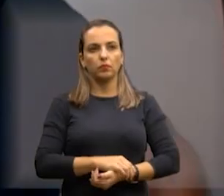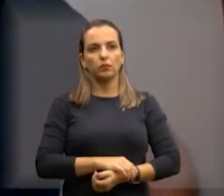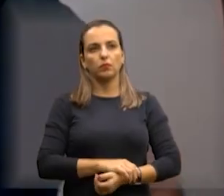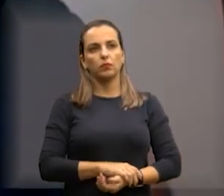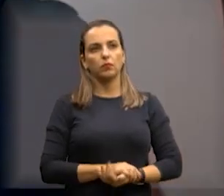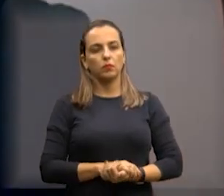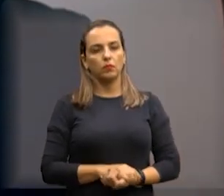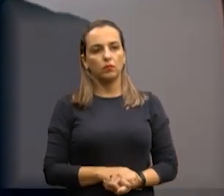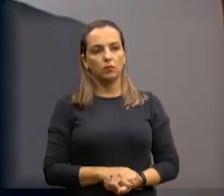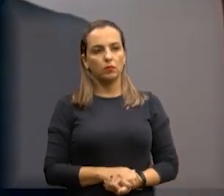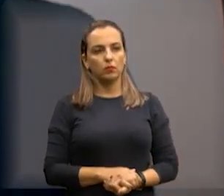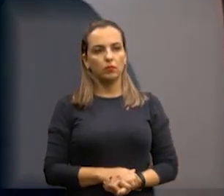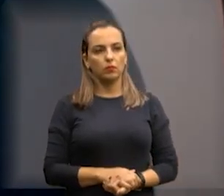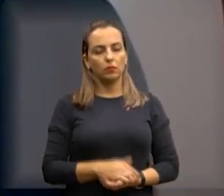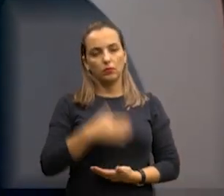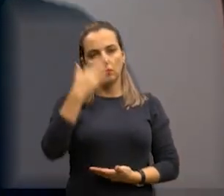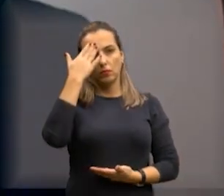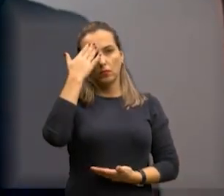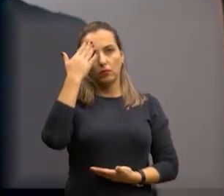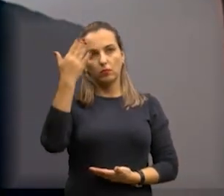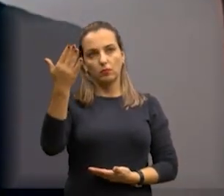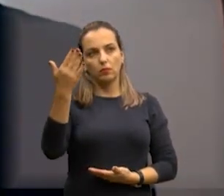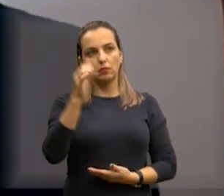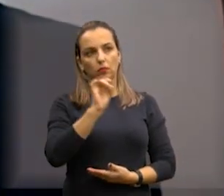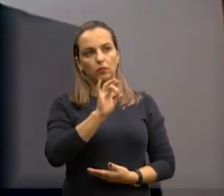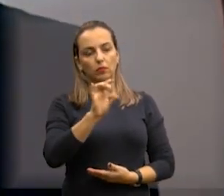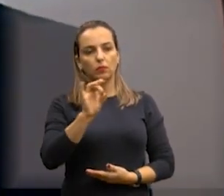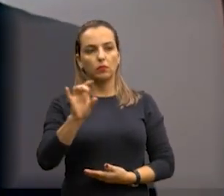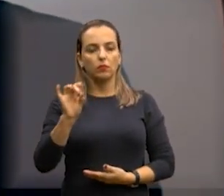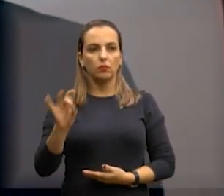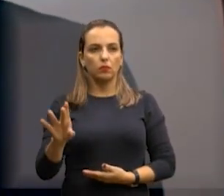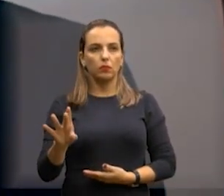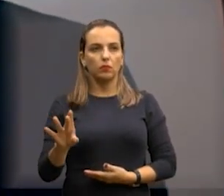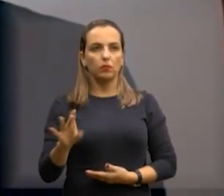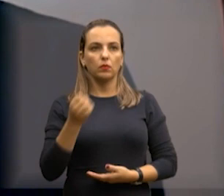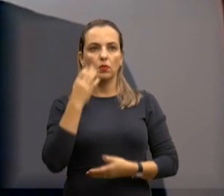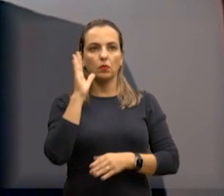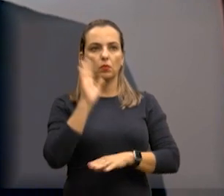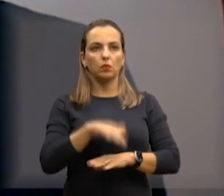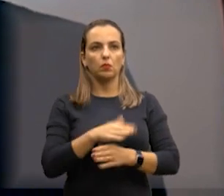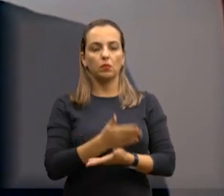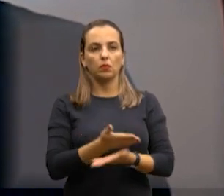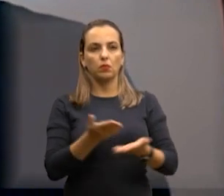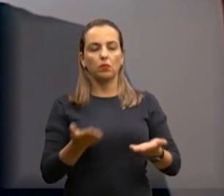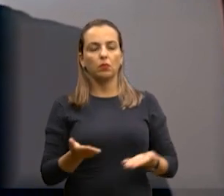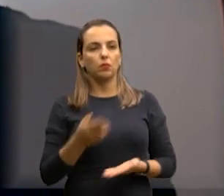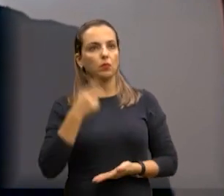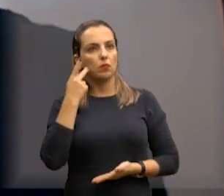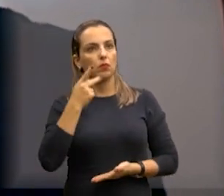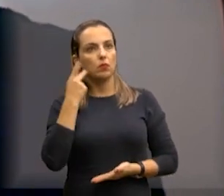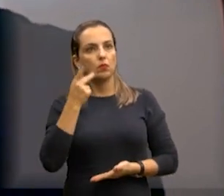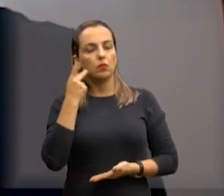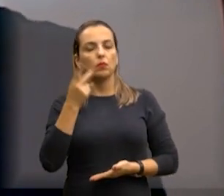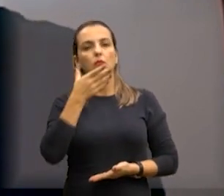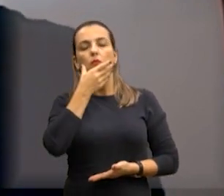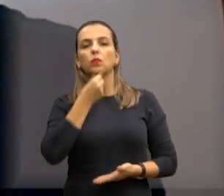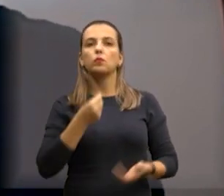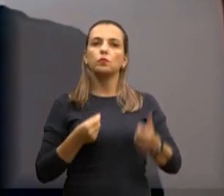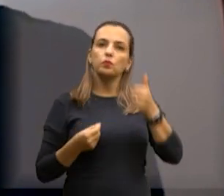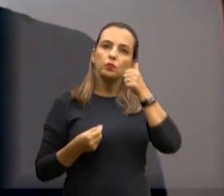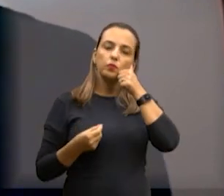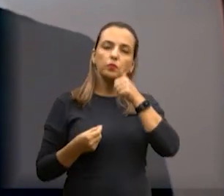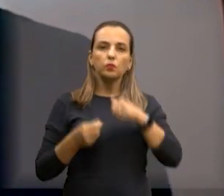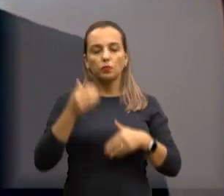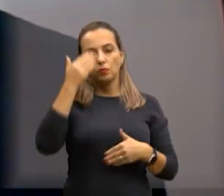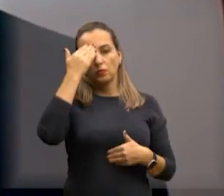quero iniciar minha fala, então, agradecendo muitíssimo o espaço, dizendo meu boa tarde aos senhores vereadores, às senhoras vereadoras,